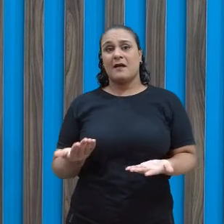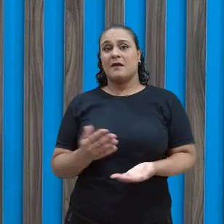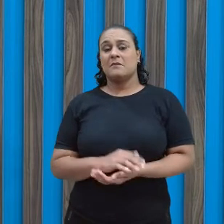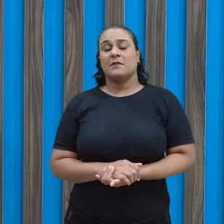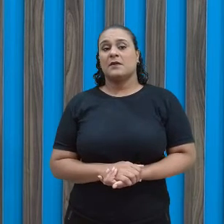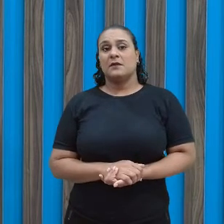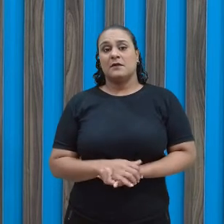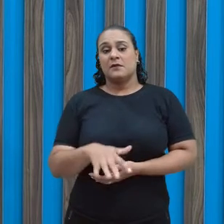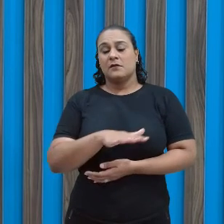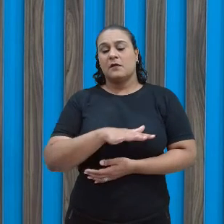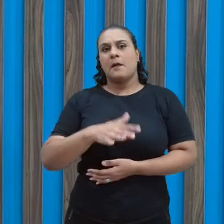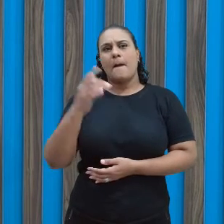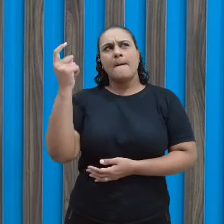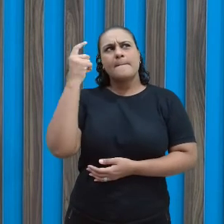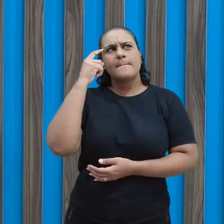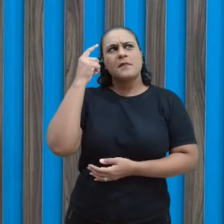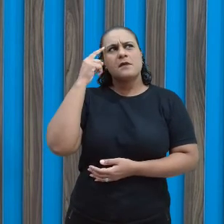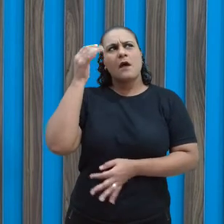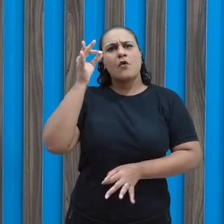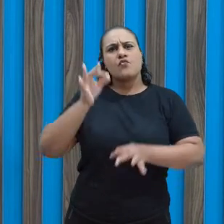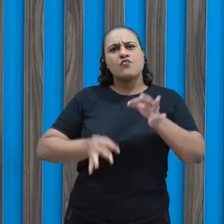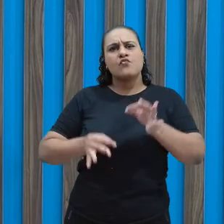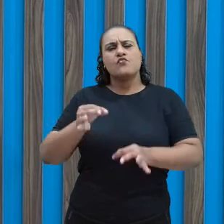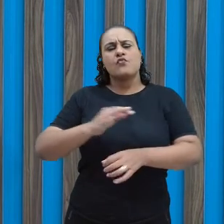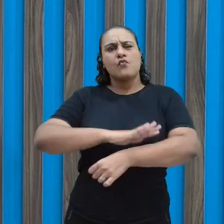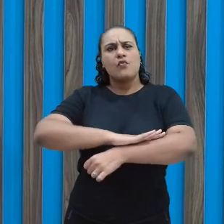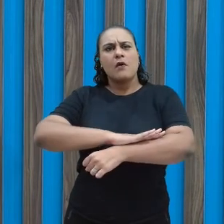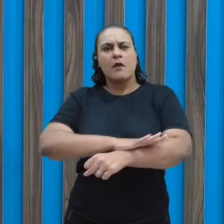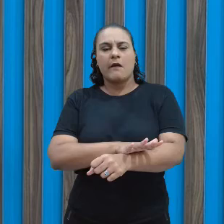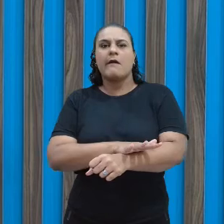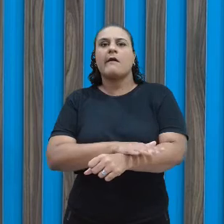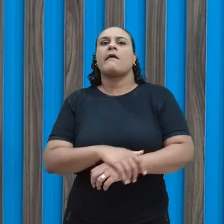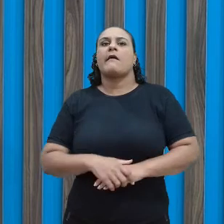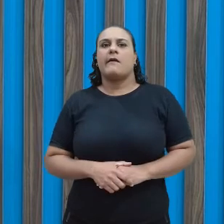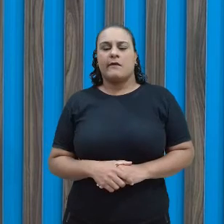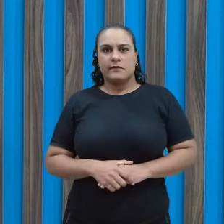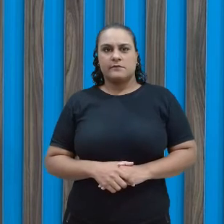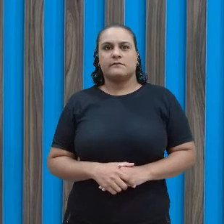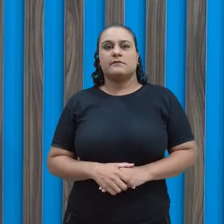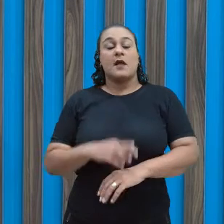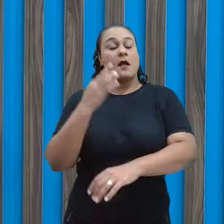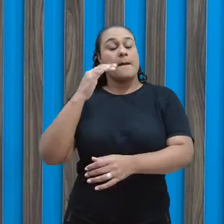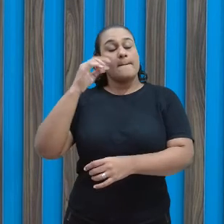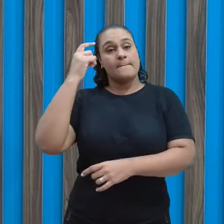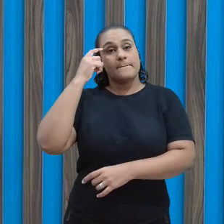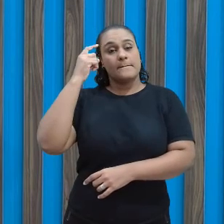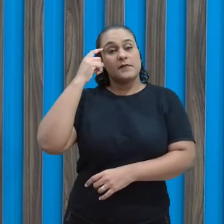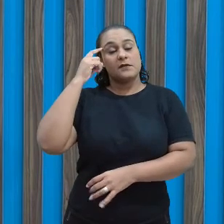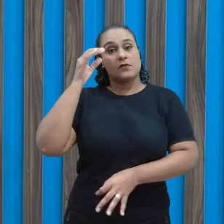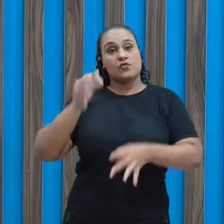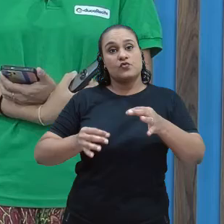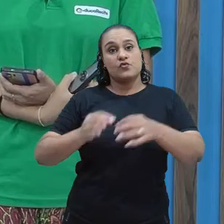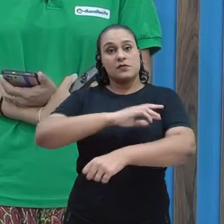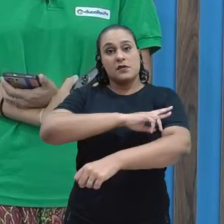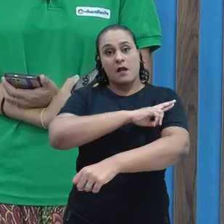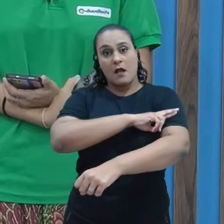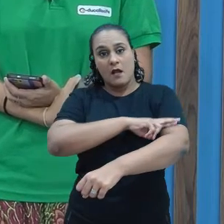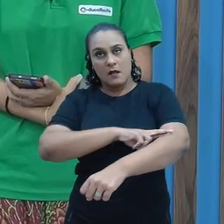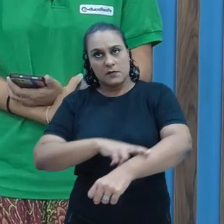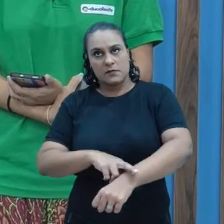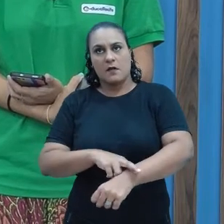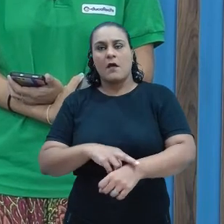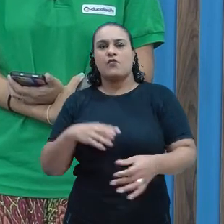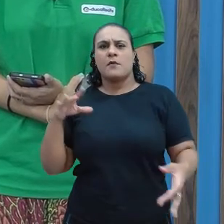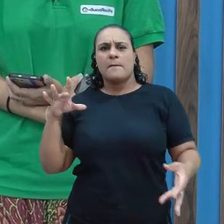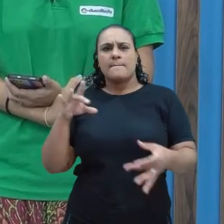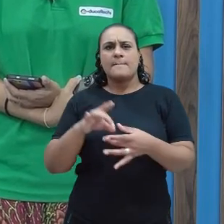Então, pensar em justiça racial está muito junto da justiça ambiental. Pois é, né? E a